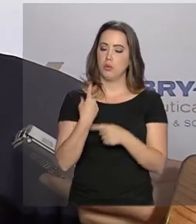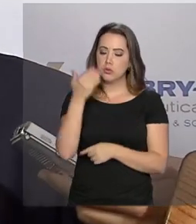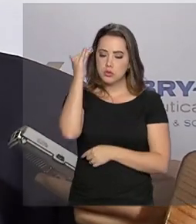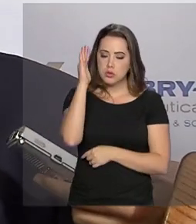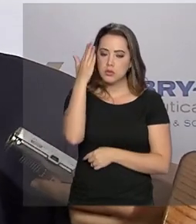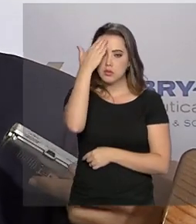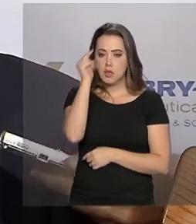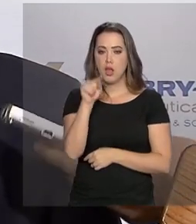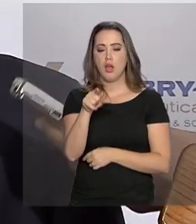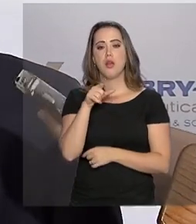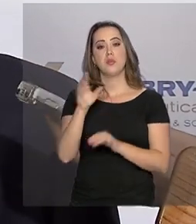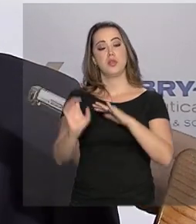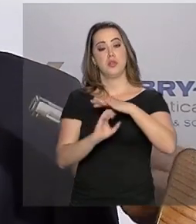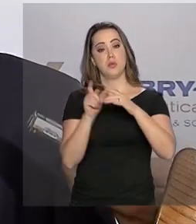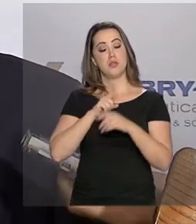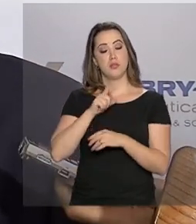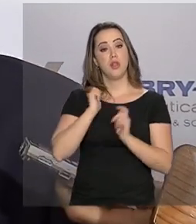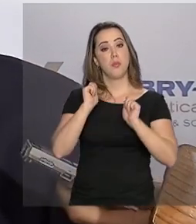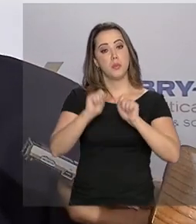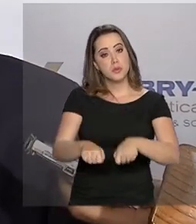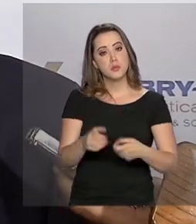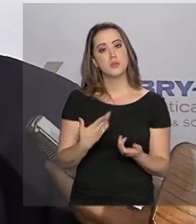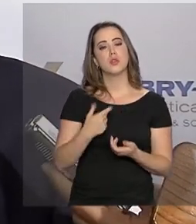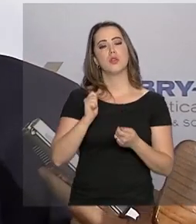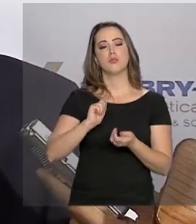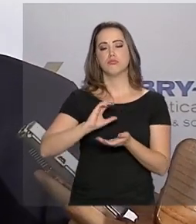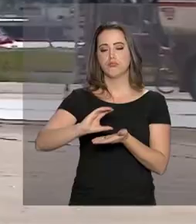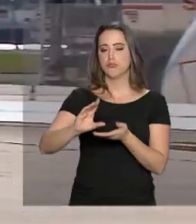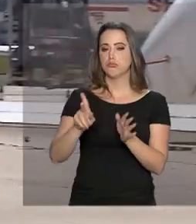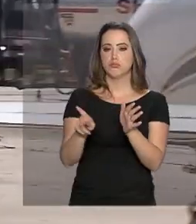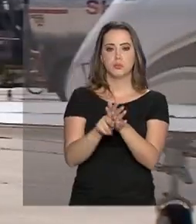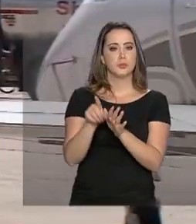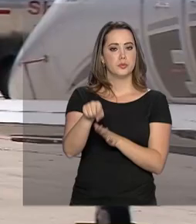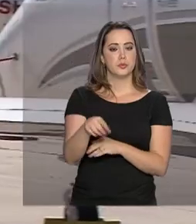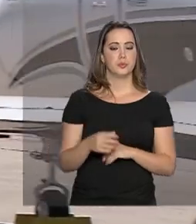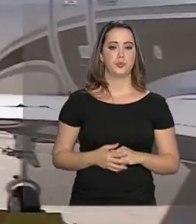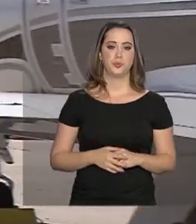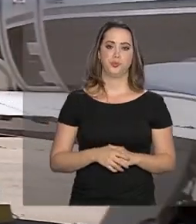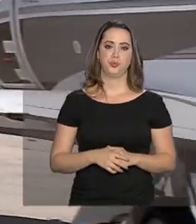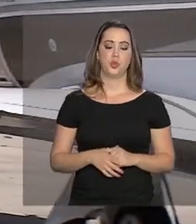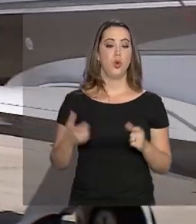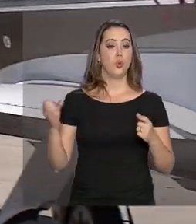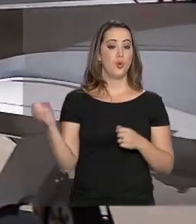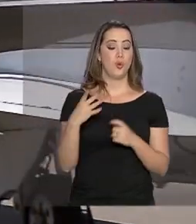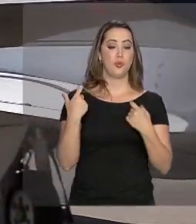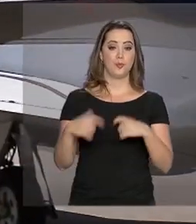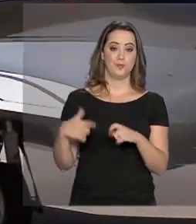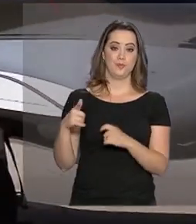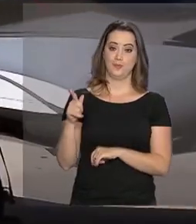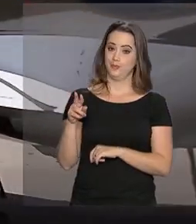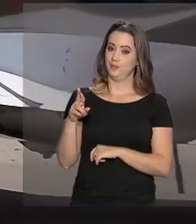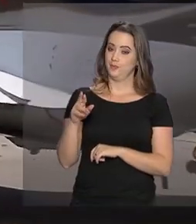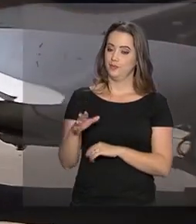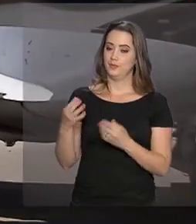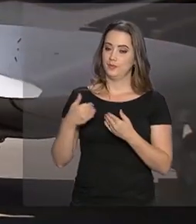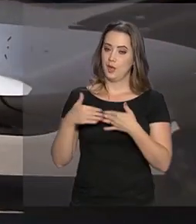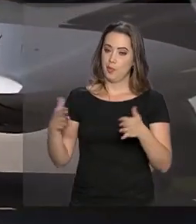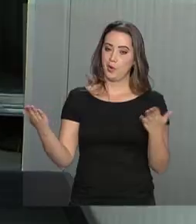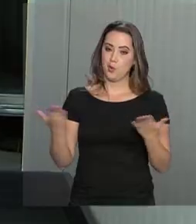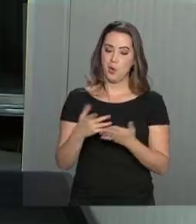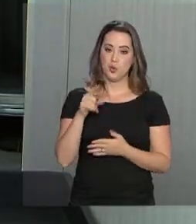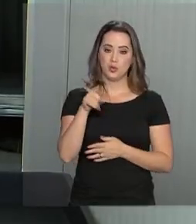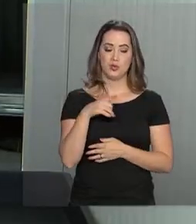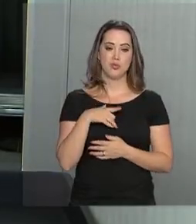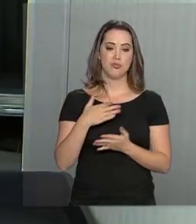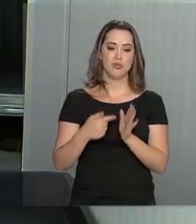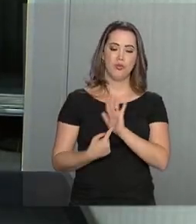tem interesse e há como esses investimentos serem feitos pela iniciativa privada. O novo terminal de aviação geral em Guarulhos, inaugurado nesta segunda-feira,